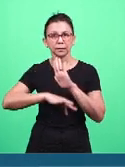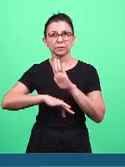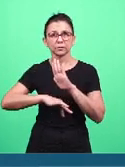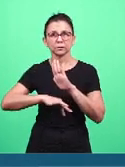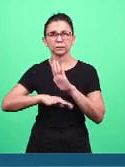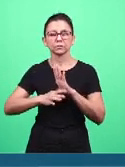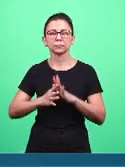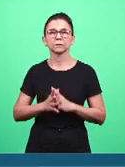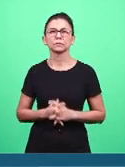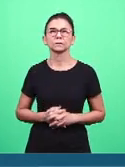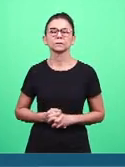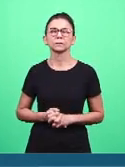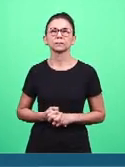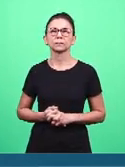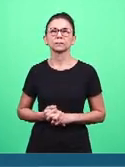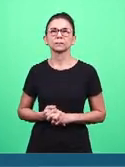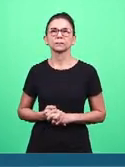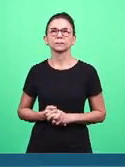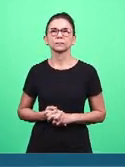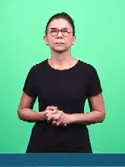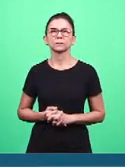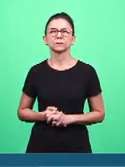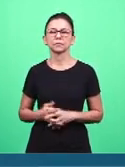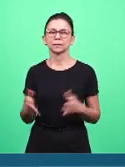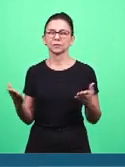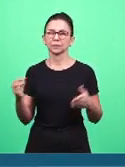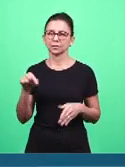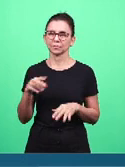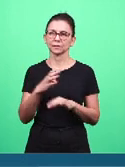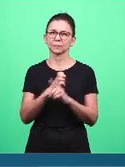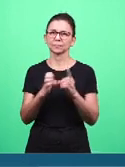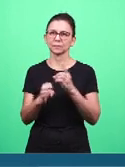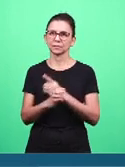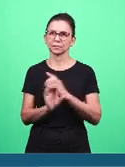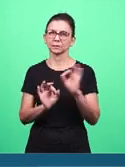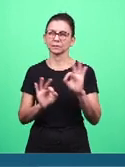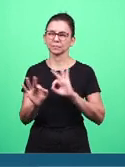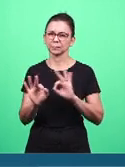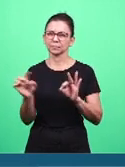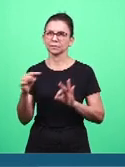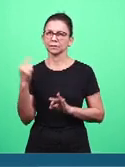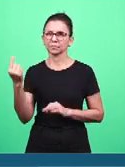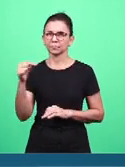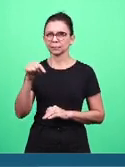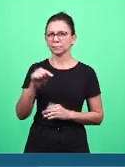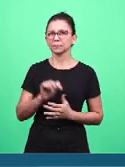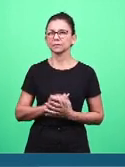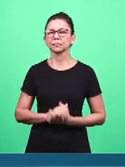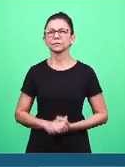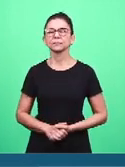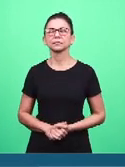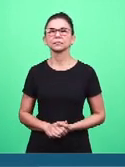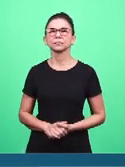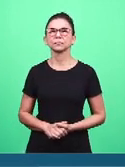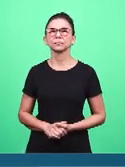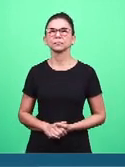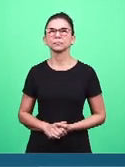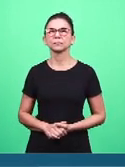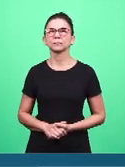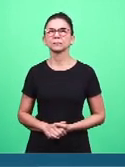estão no outro lugar, os jovens estão no outro lugar. E se a pergunta for para 3 grupos, já estão no lugar. Se é para todo